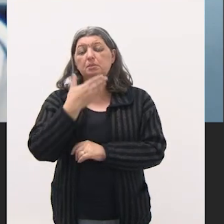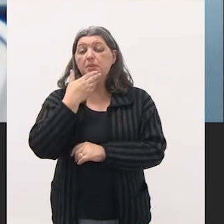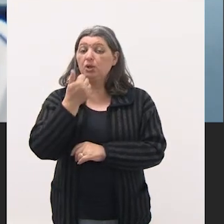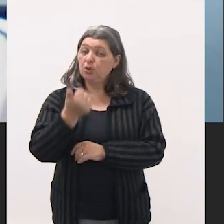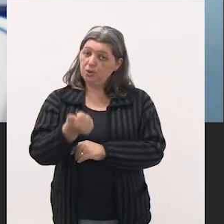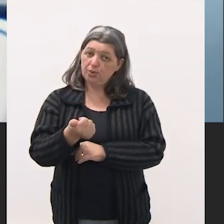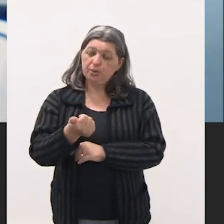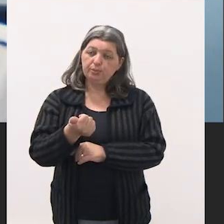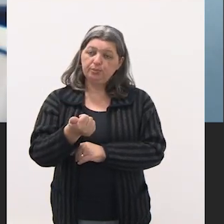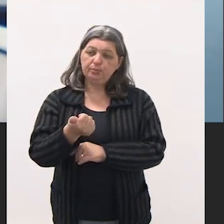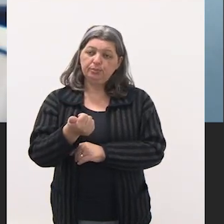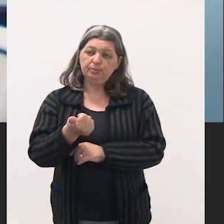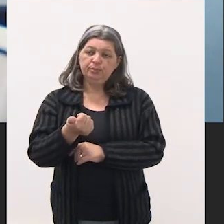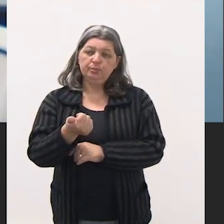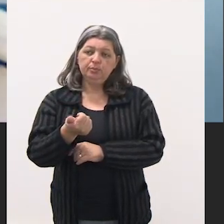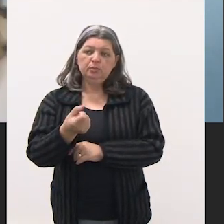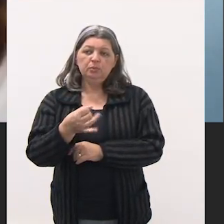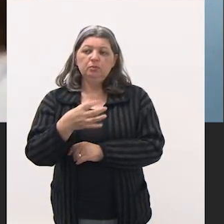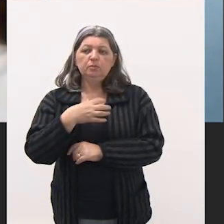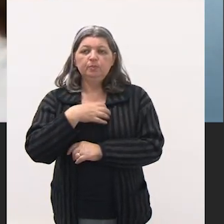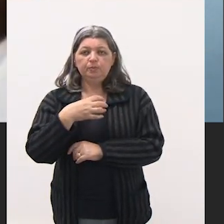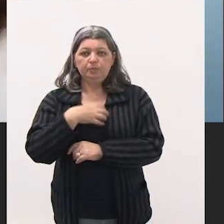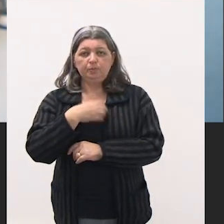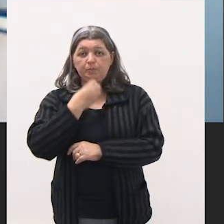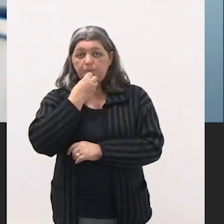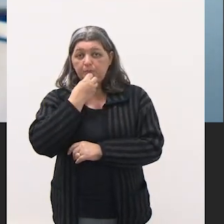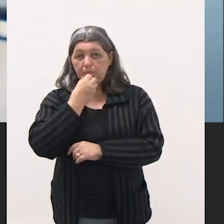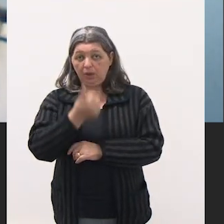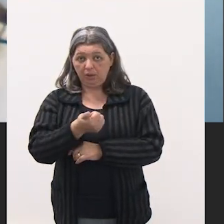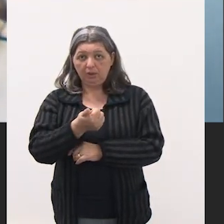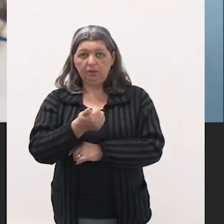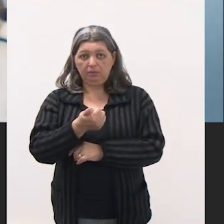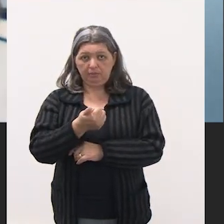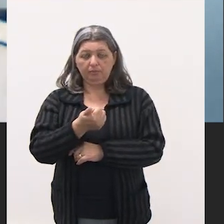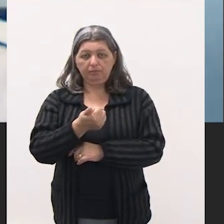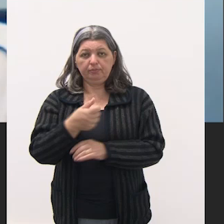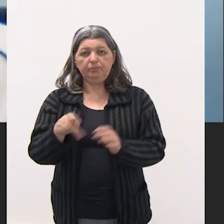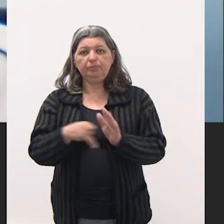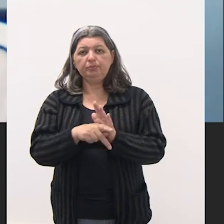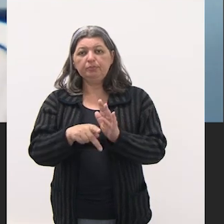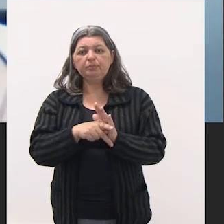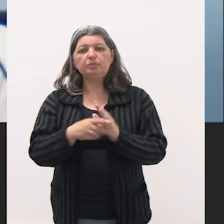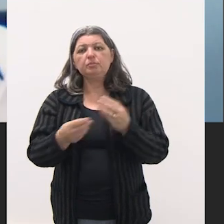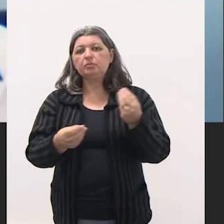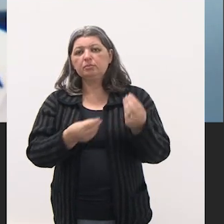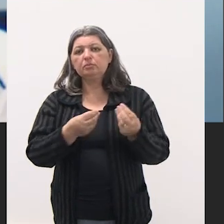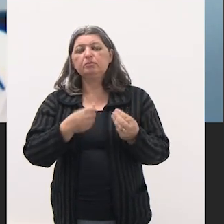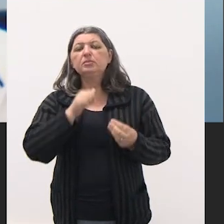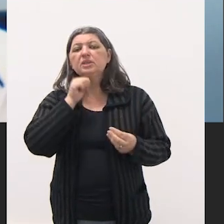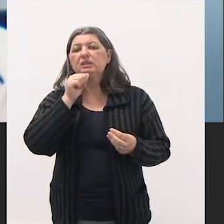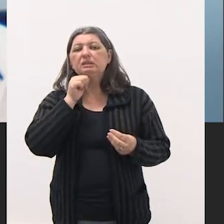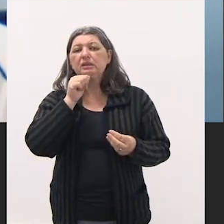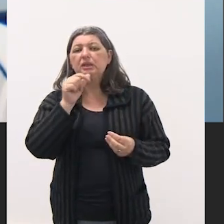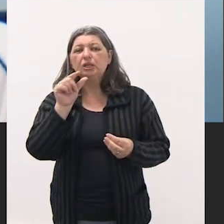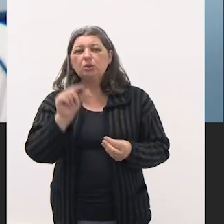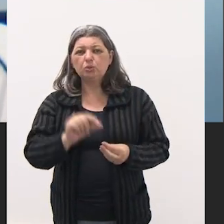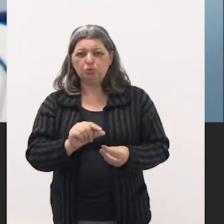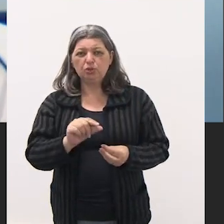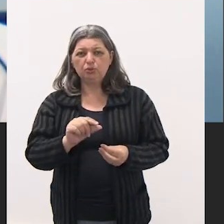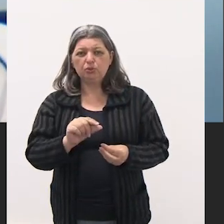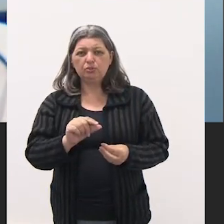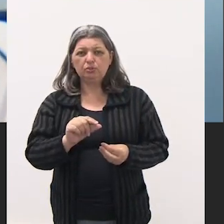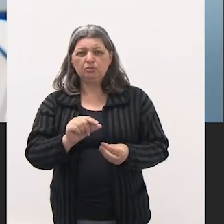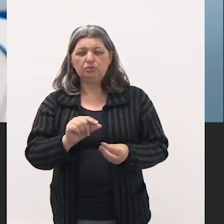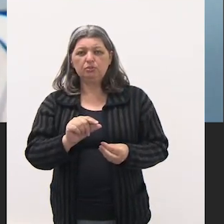melhor, se ela estava se sentindo bem, se ela estava com menos cólica, se ela estava sangrando menos. E ela, com toda